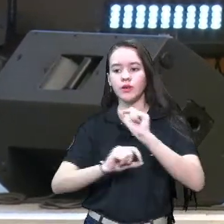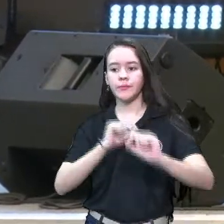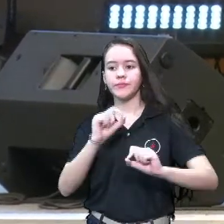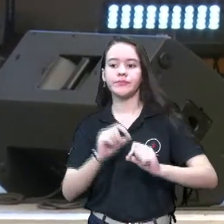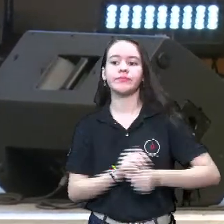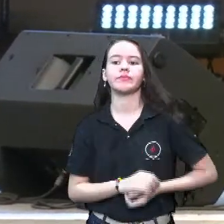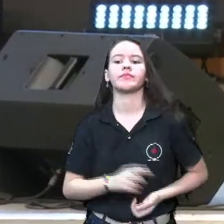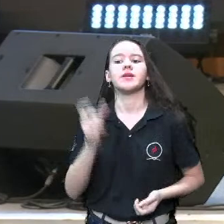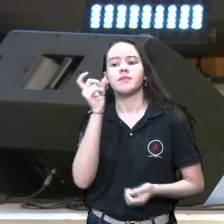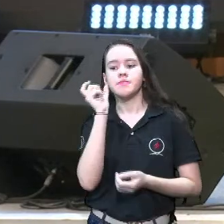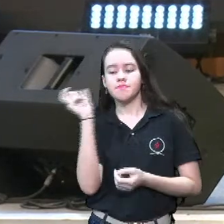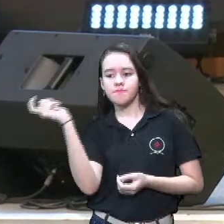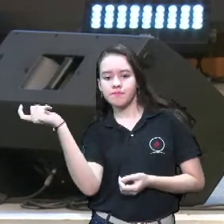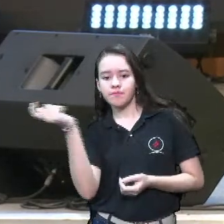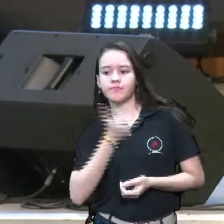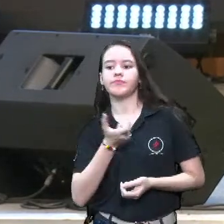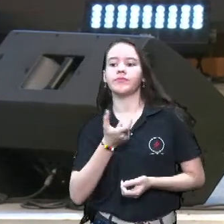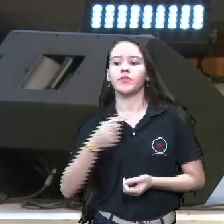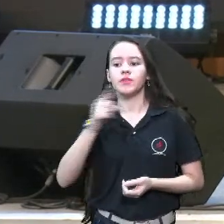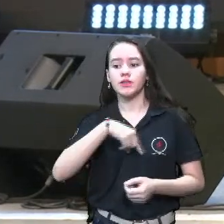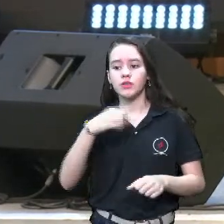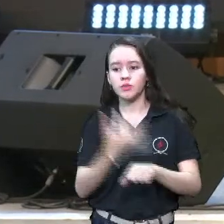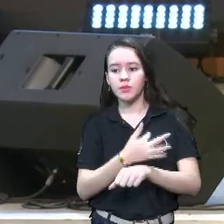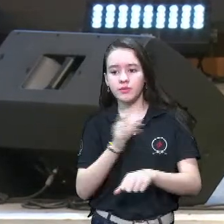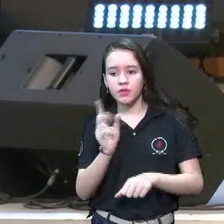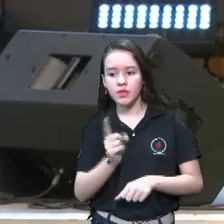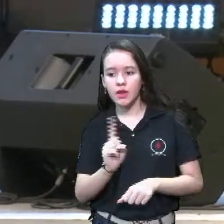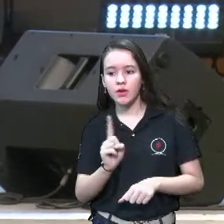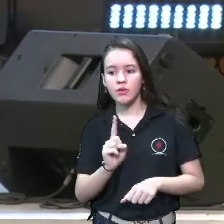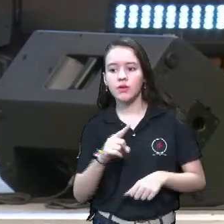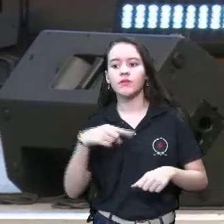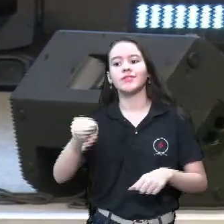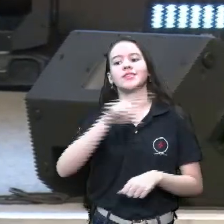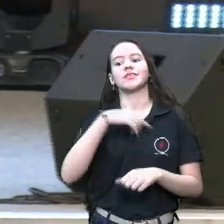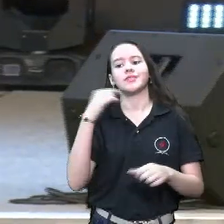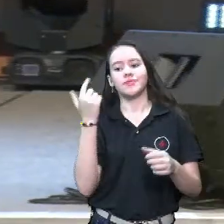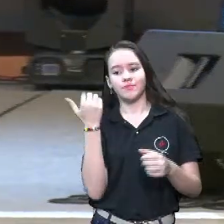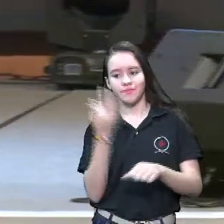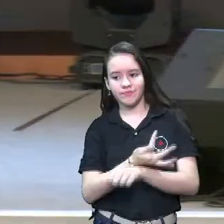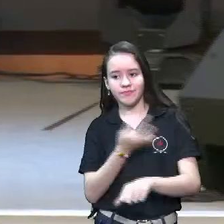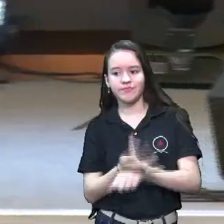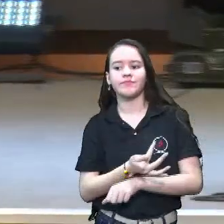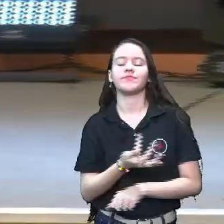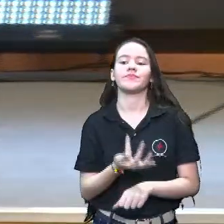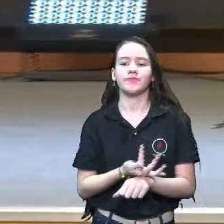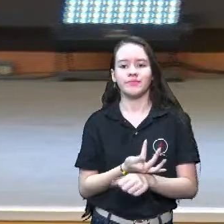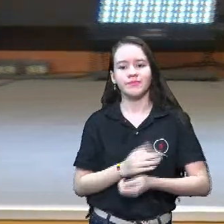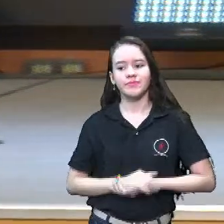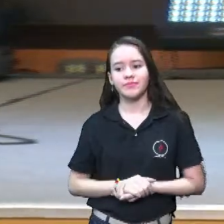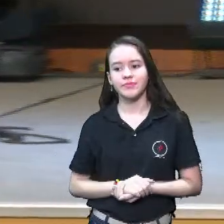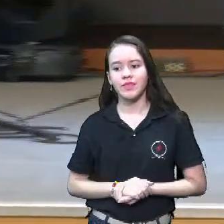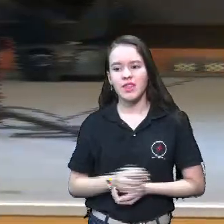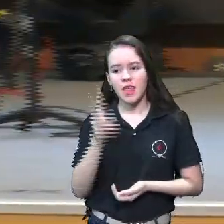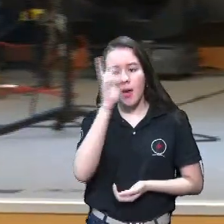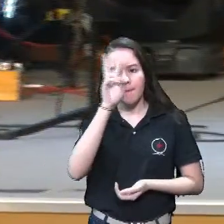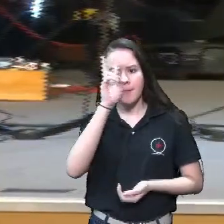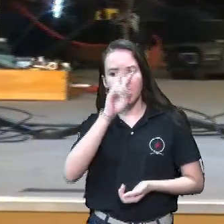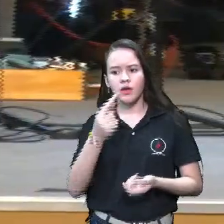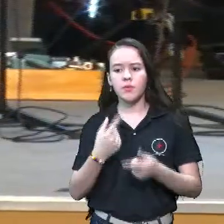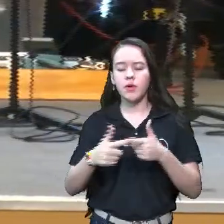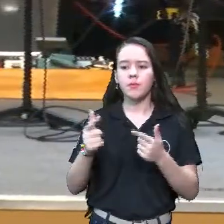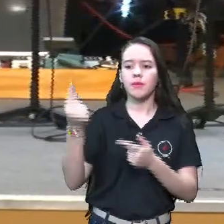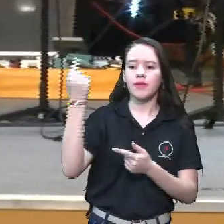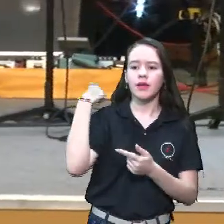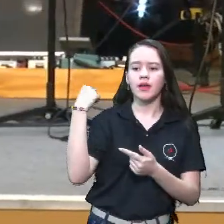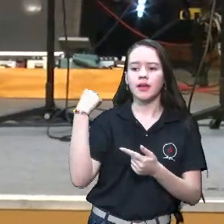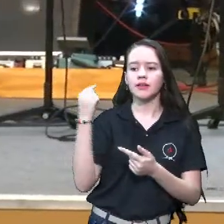palavra, aquilo que você não suportava, você suporta. Como assim? Lembra aquele problema que ia te destruir e não te destruiu?